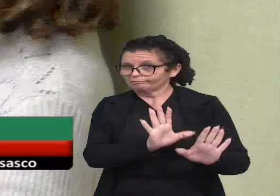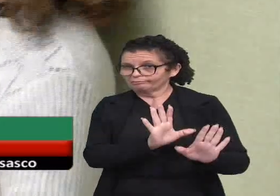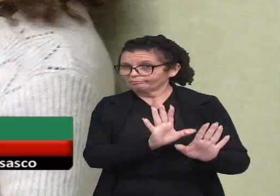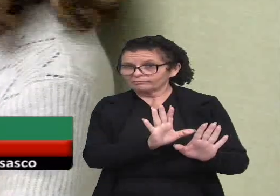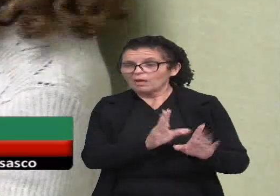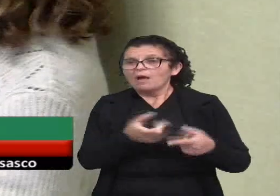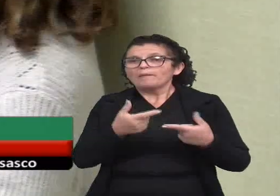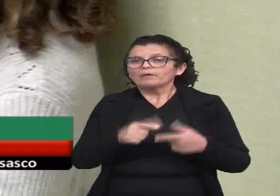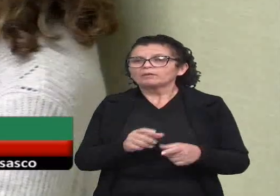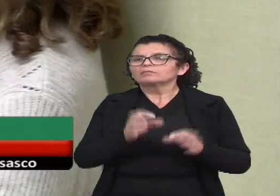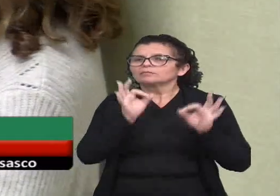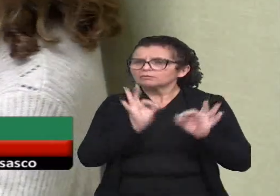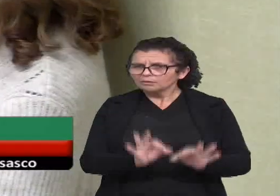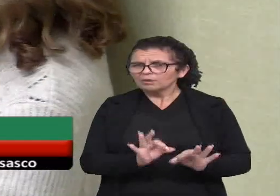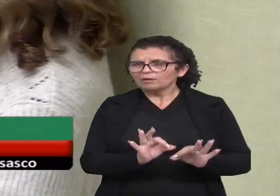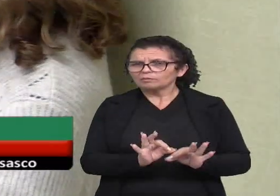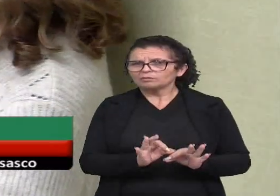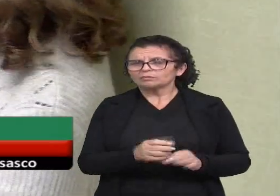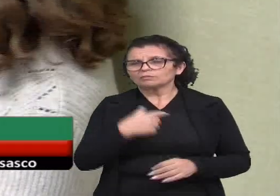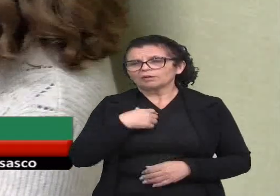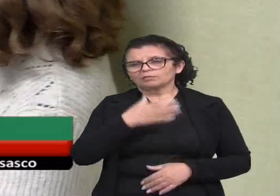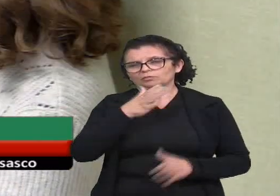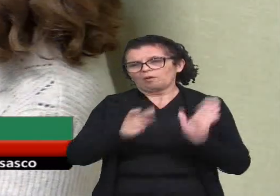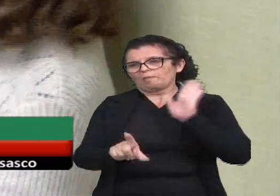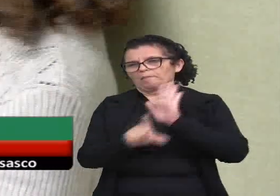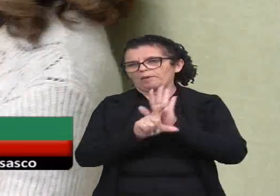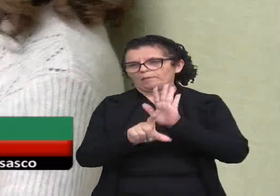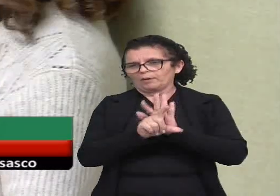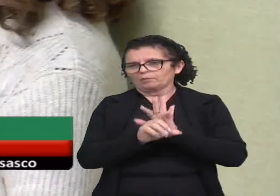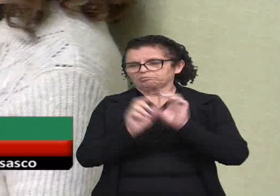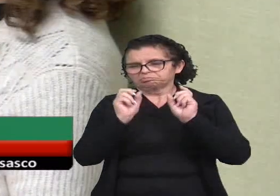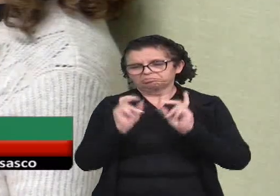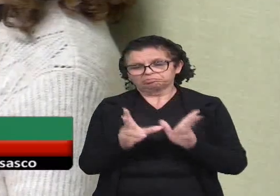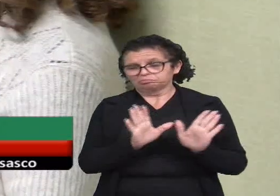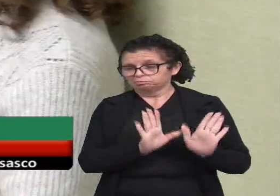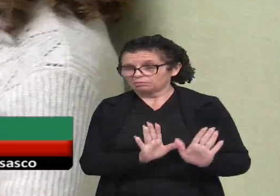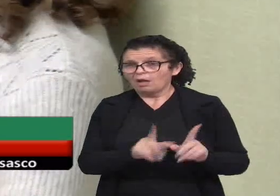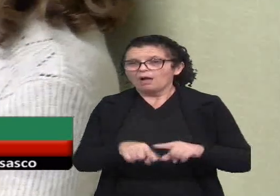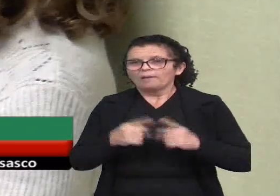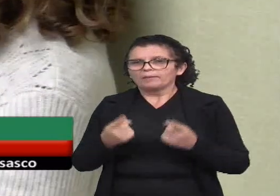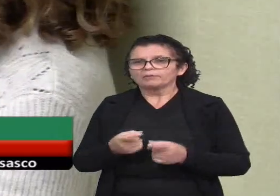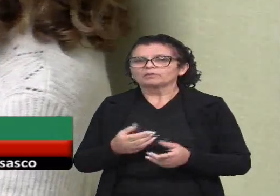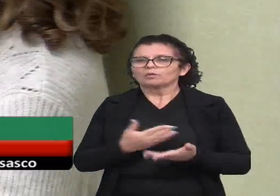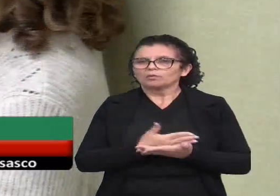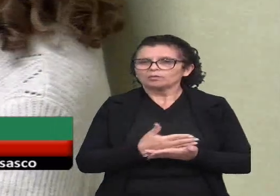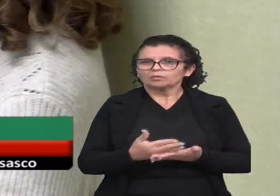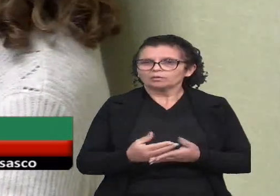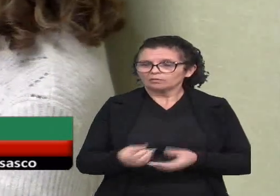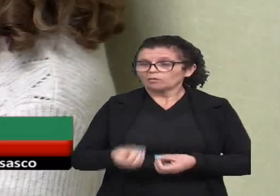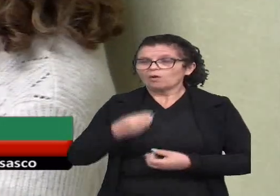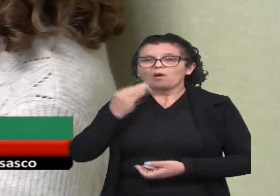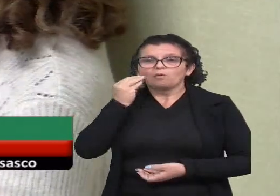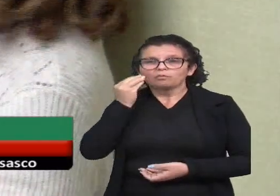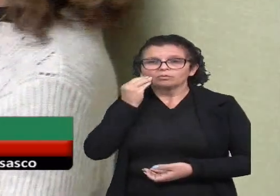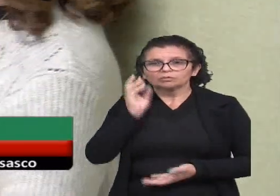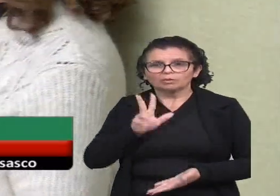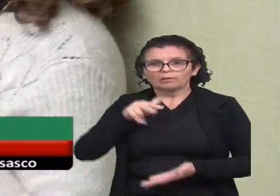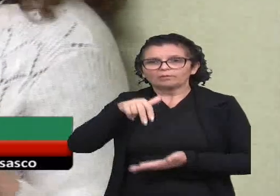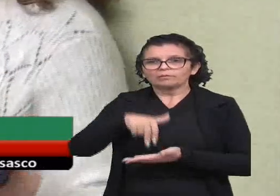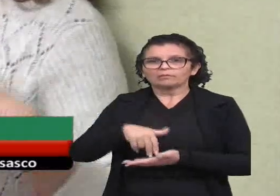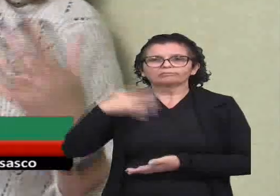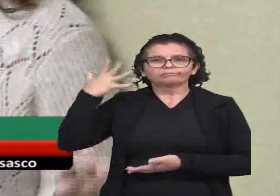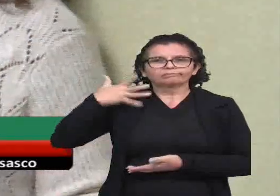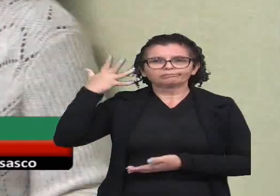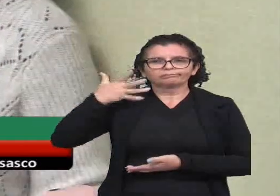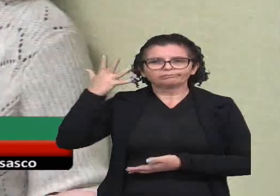Emerson. Você está no seu papel. É o seu papel, é esse. A partir do momento que te dão essa permissão e essa liberdade,